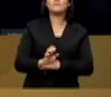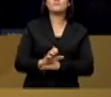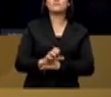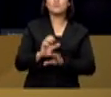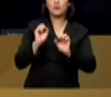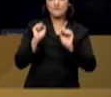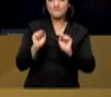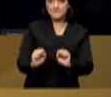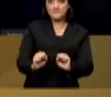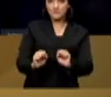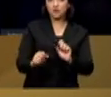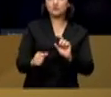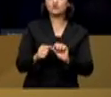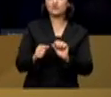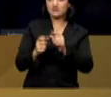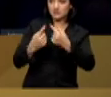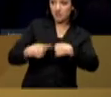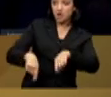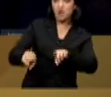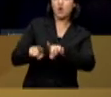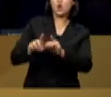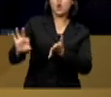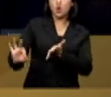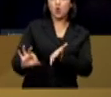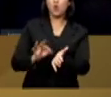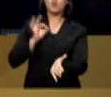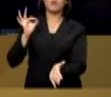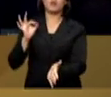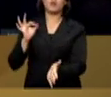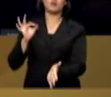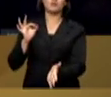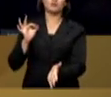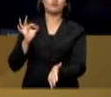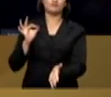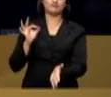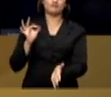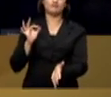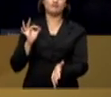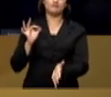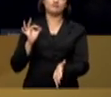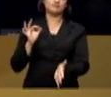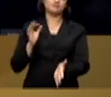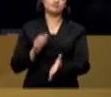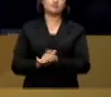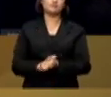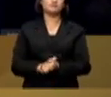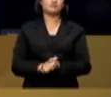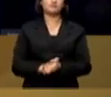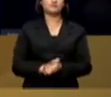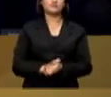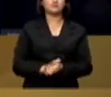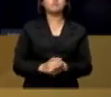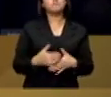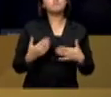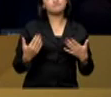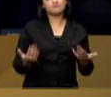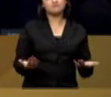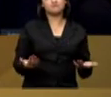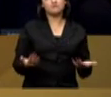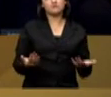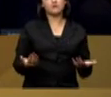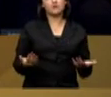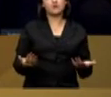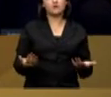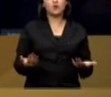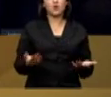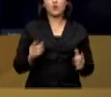competência dos Estados por meio de convênio do Compass para fazer, às vezes, a lei complementar. Esse é o ponto... Desculpa, o ministro está